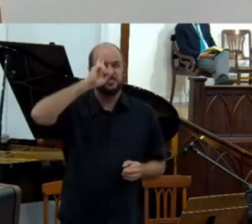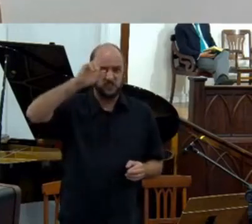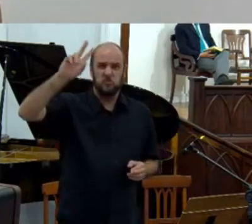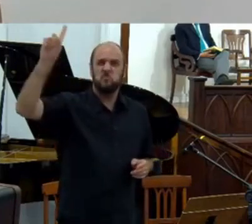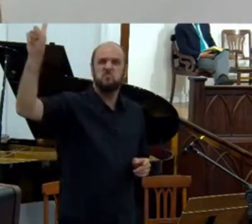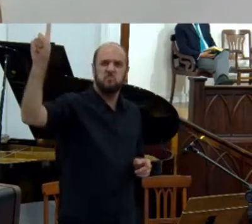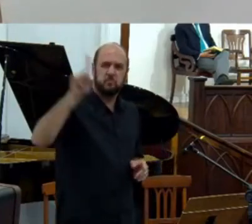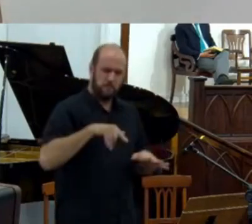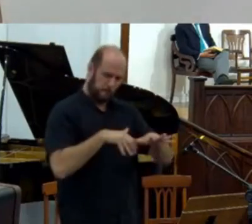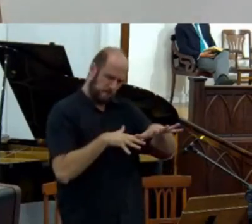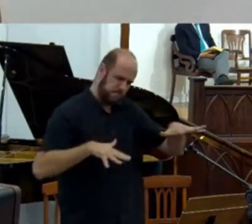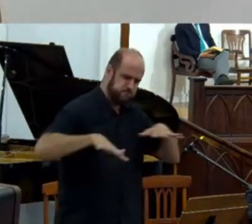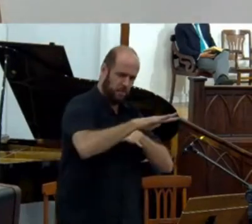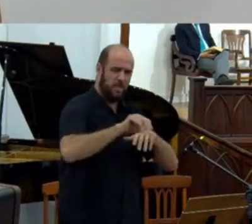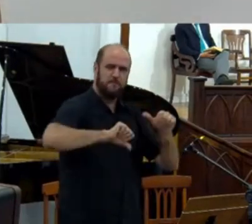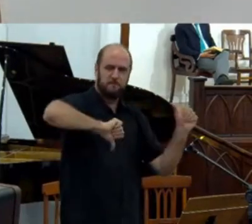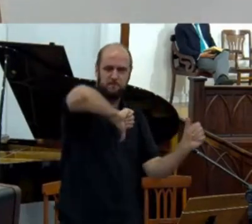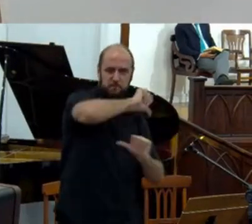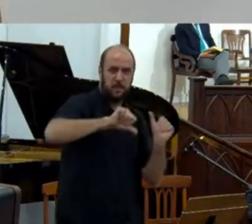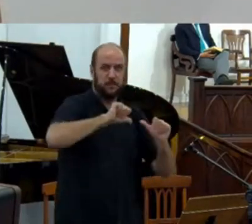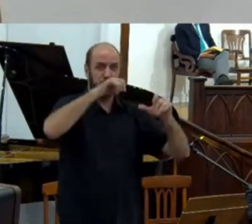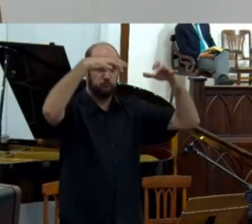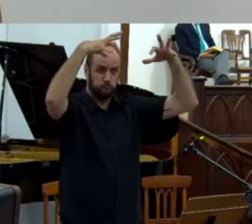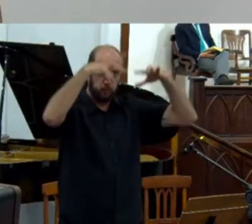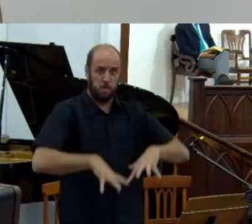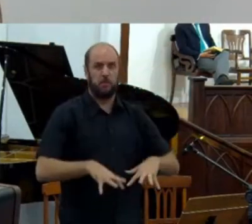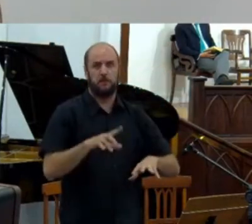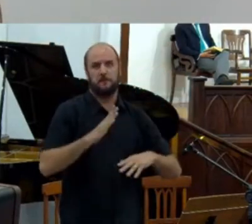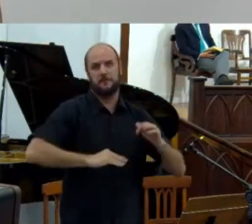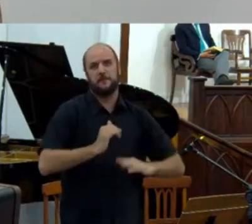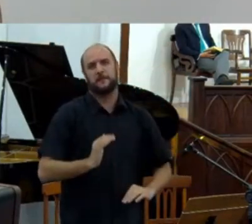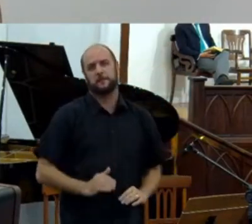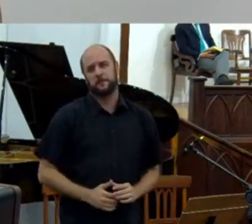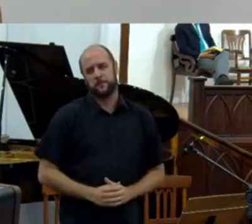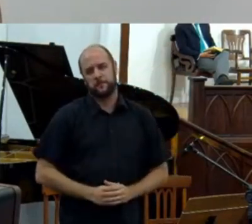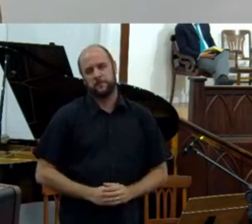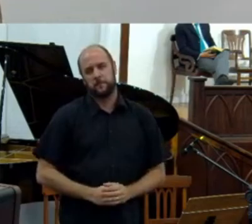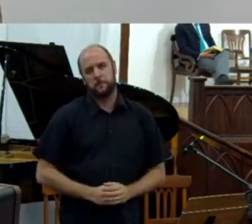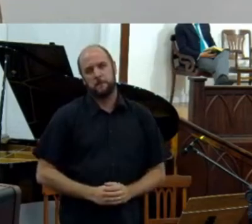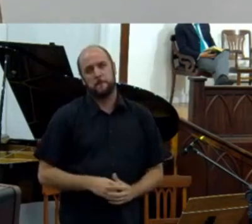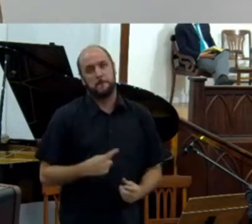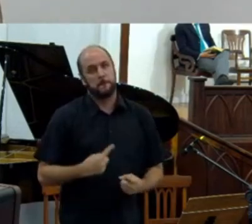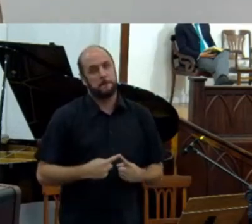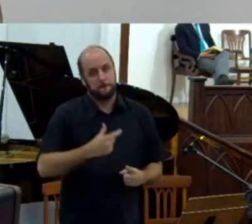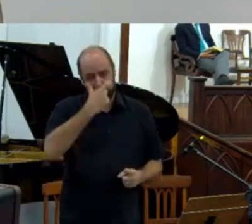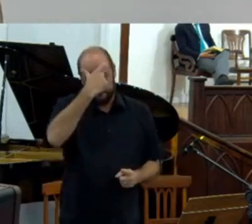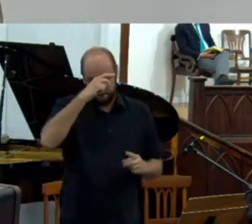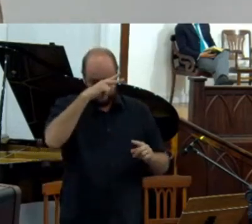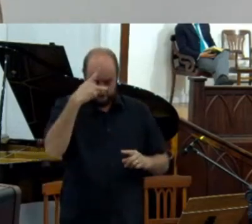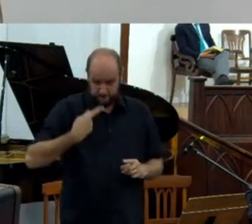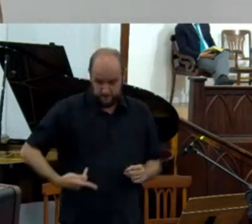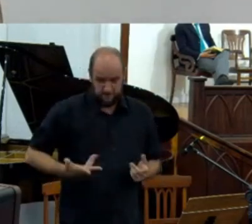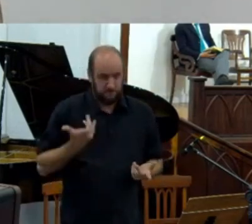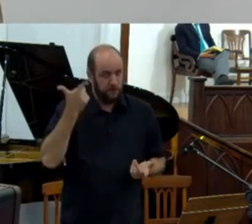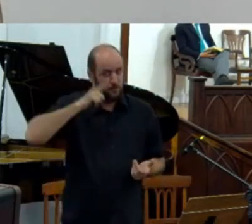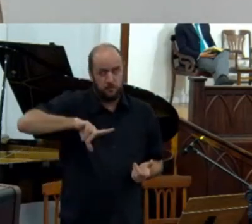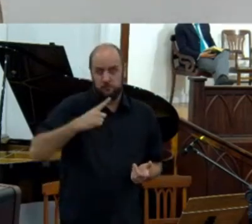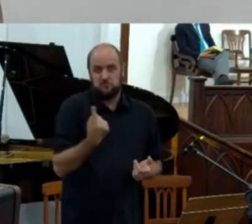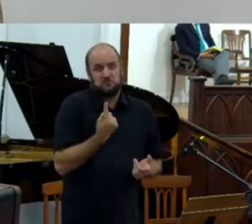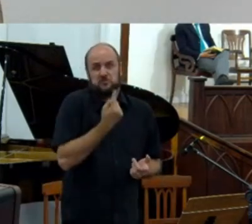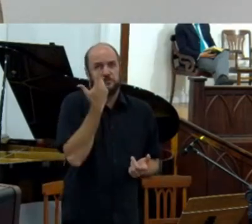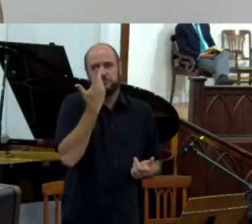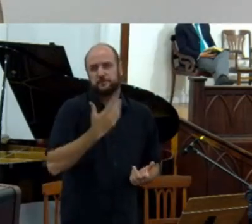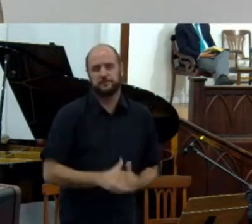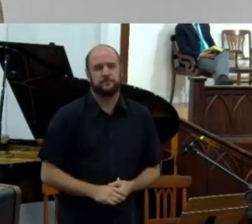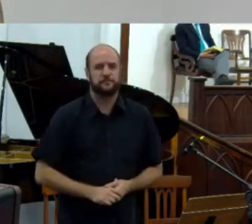tão drástica, trazendo o dilúvio sobre a terra. Porque o ser humano por si só não conseguiria resolver este